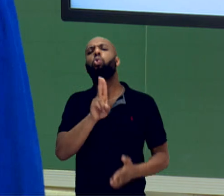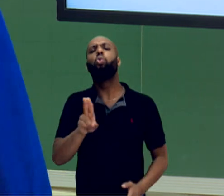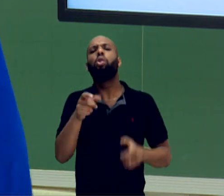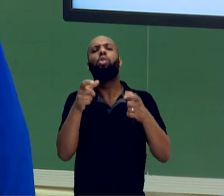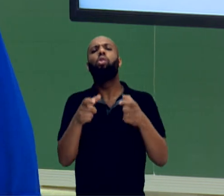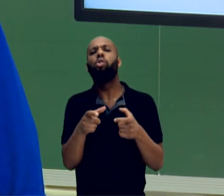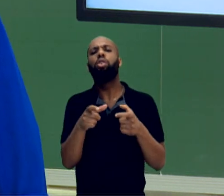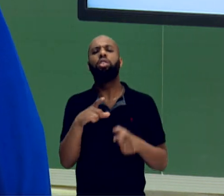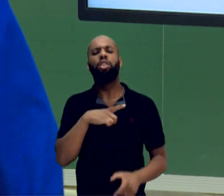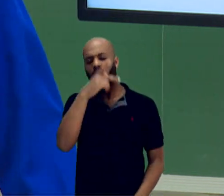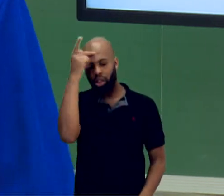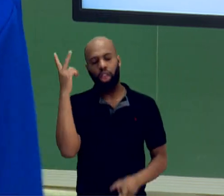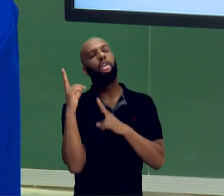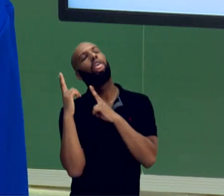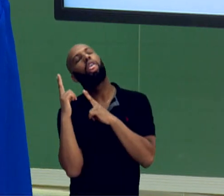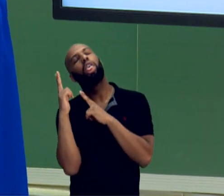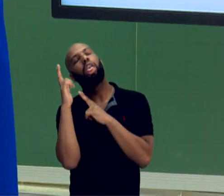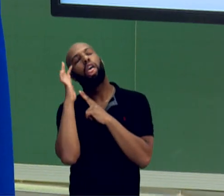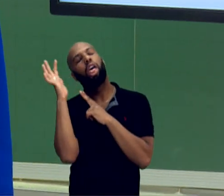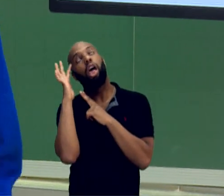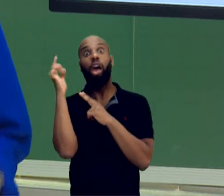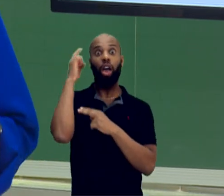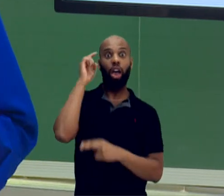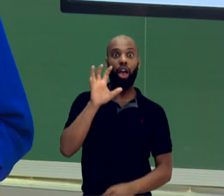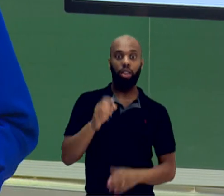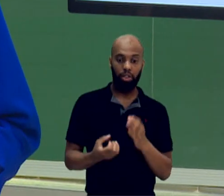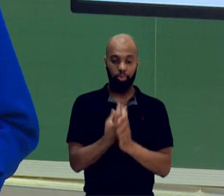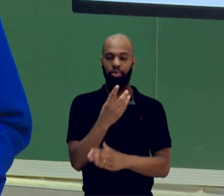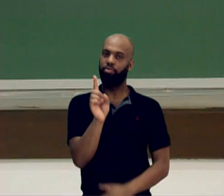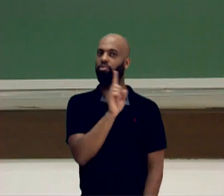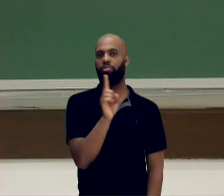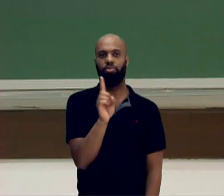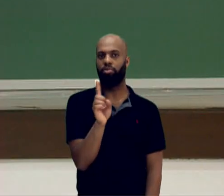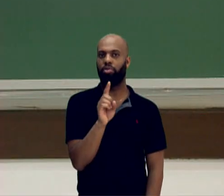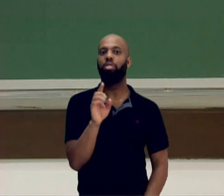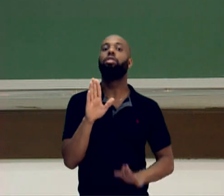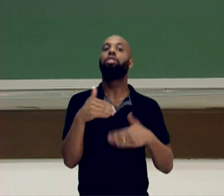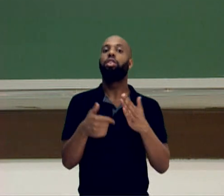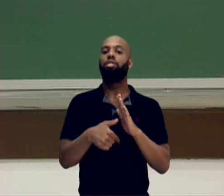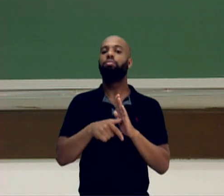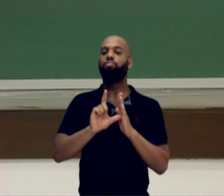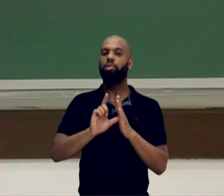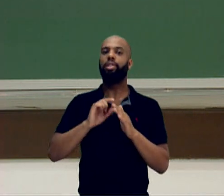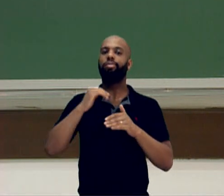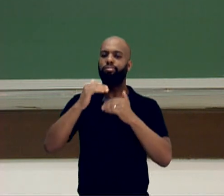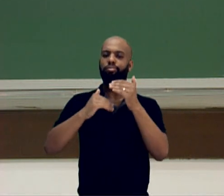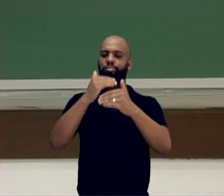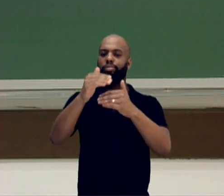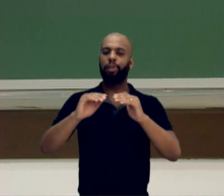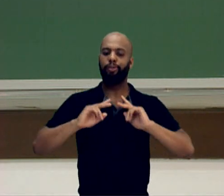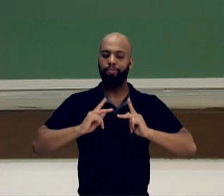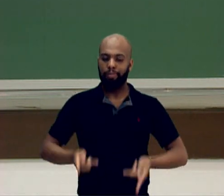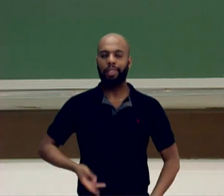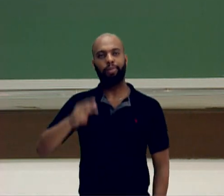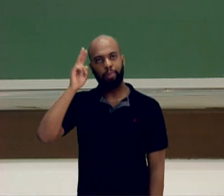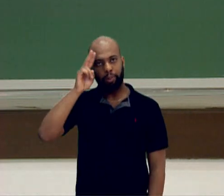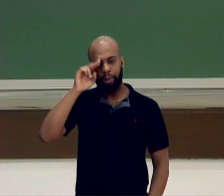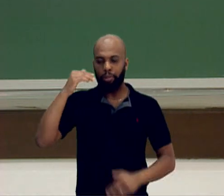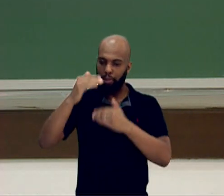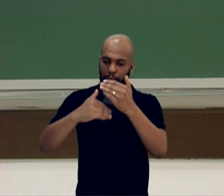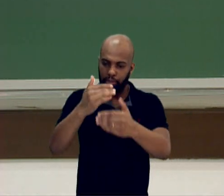naquela época ficava fértil, porque tinham algas, ou seja, era como se a terra fosse adubada, então ali era